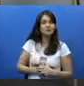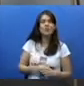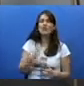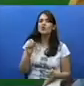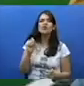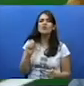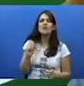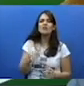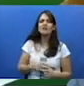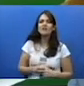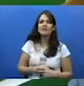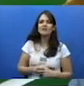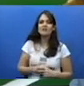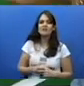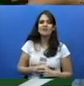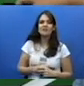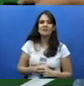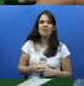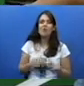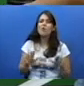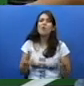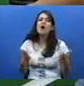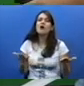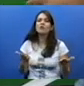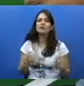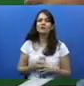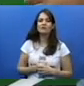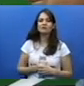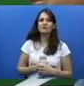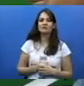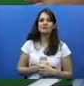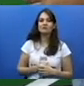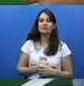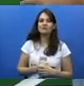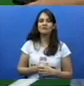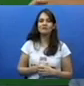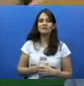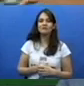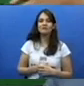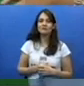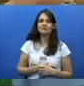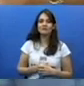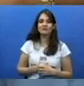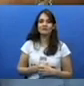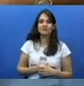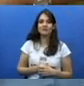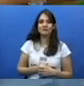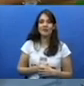foi? Quando? Olha só, crianças.